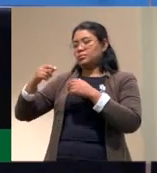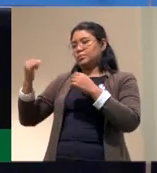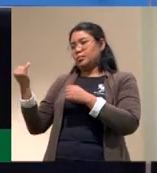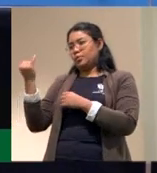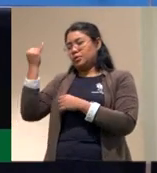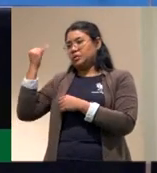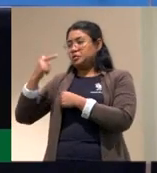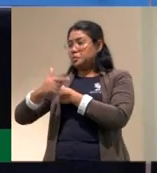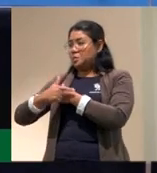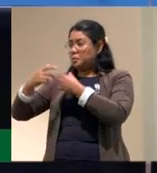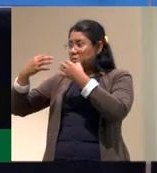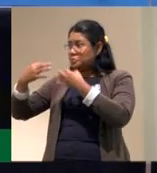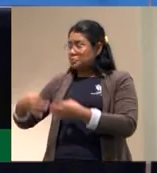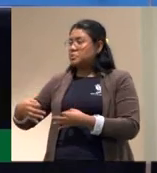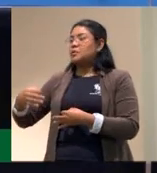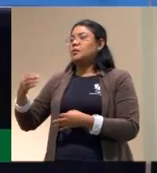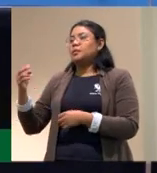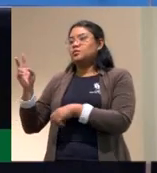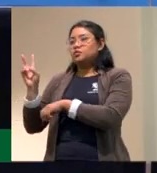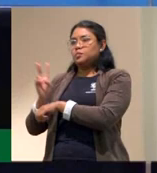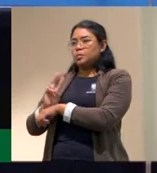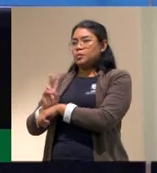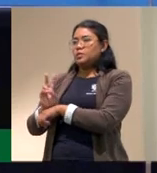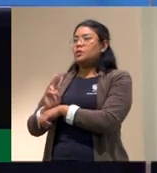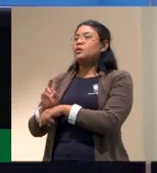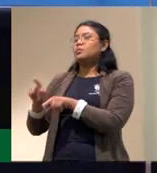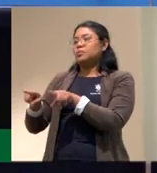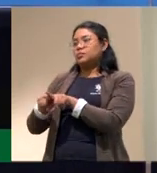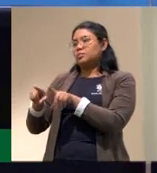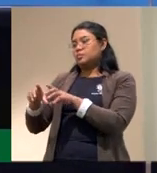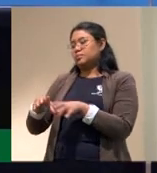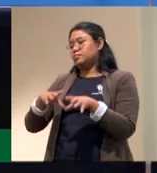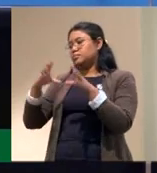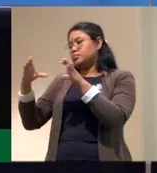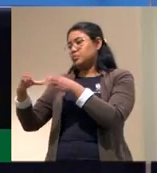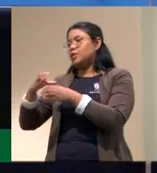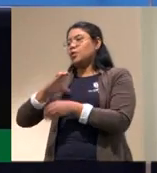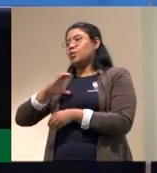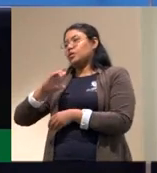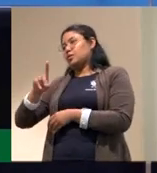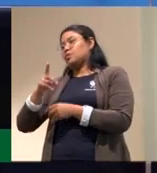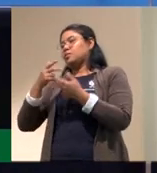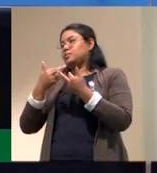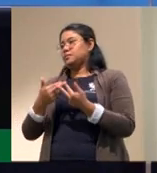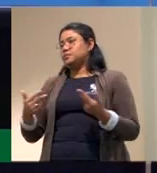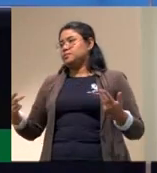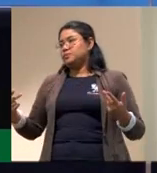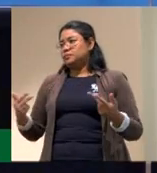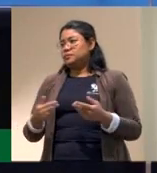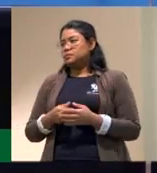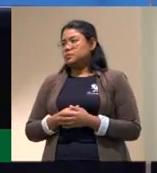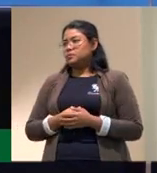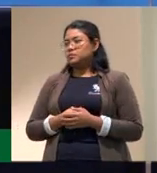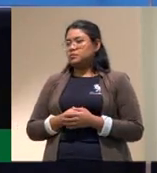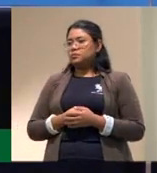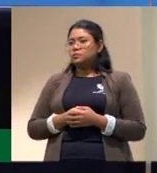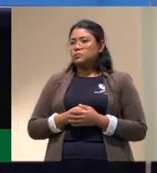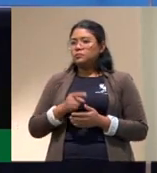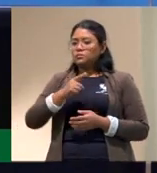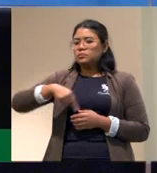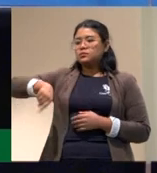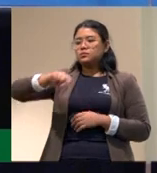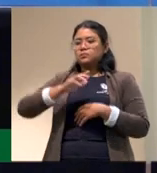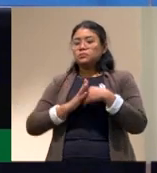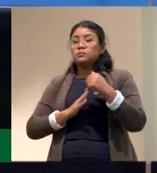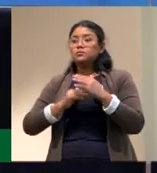papel da supervisão e também dos coordenadores, né, pedagógicos, nesse sentido de construir um